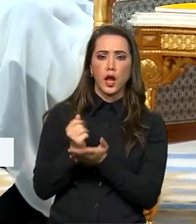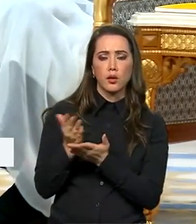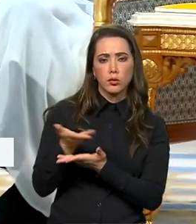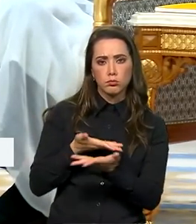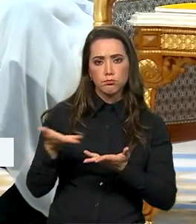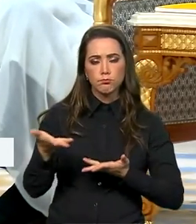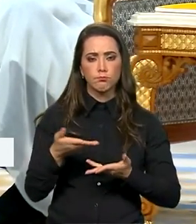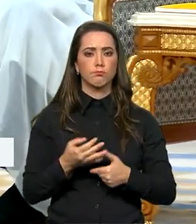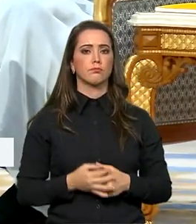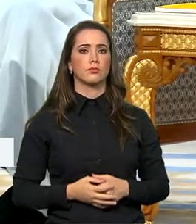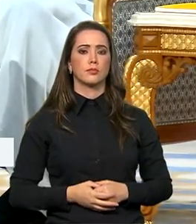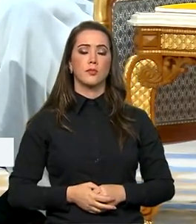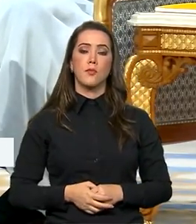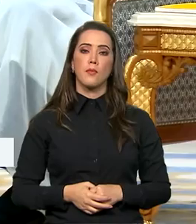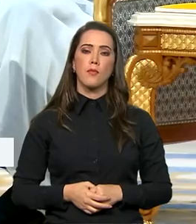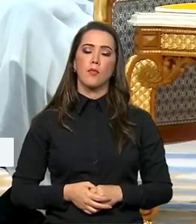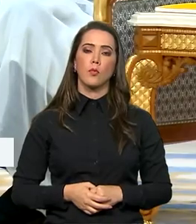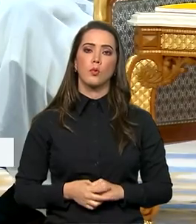favorável.